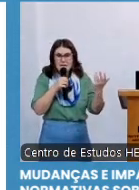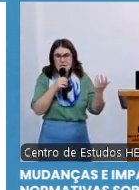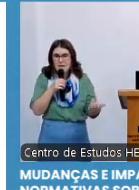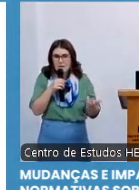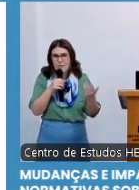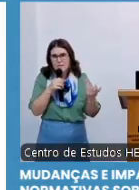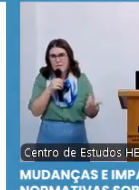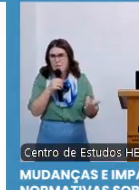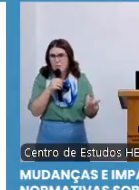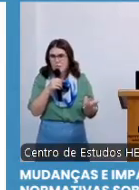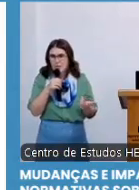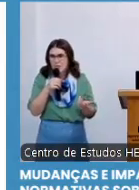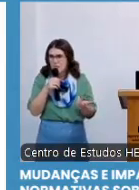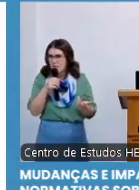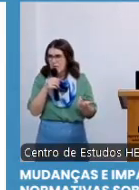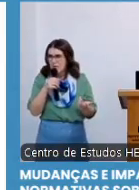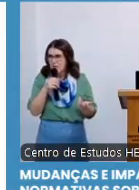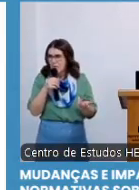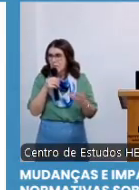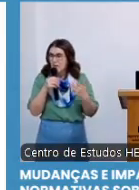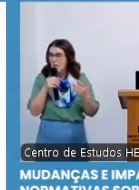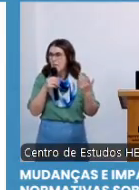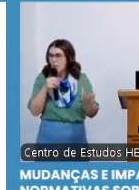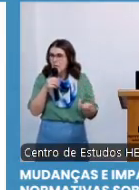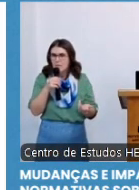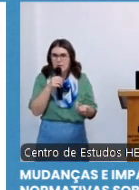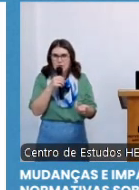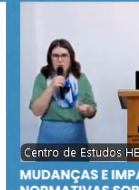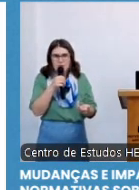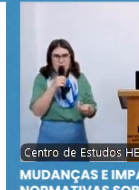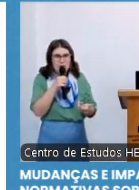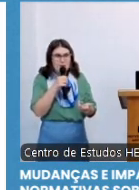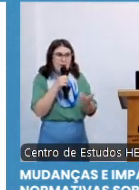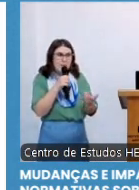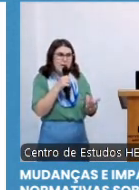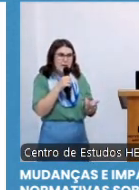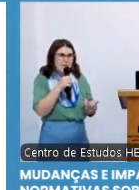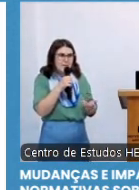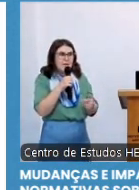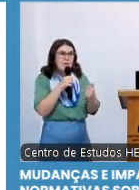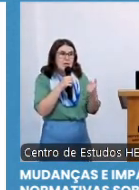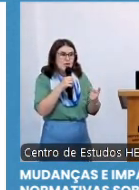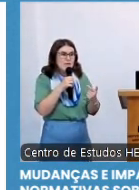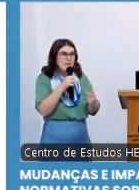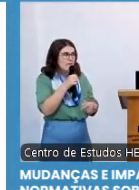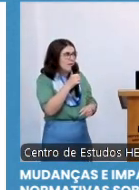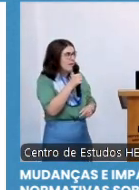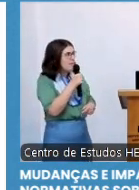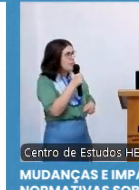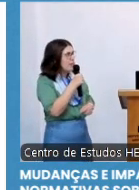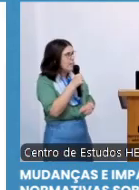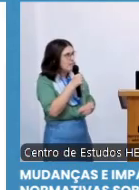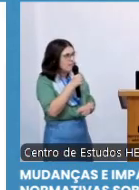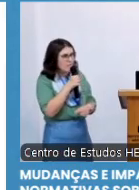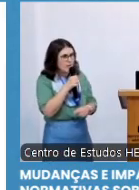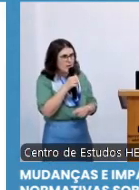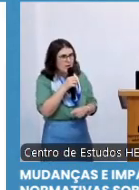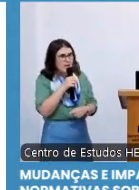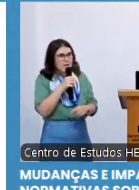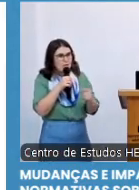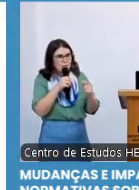Além dessa ênfase nas boas práticas clínicas, o termo boas práticas clínicas ele aparece 16